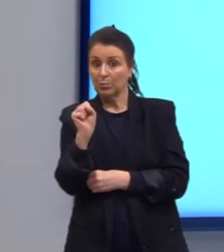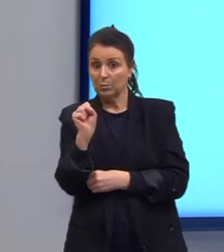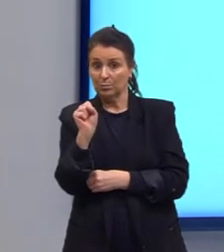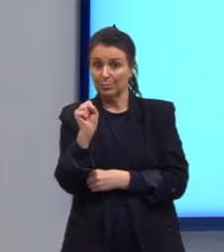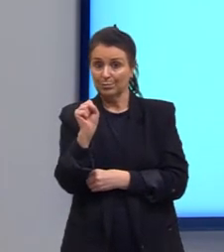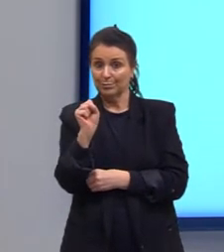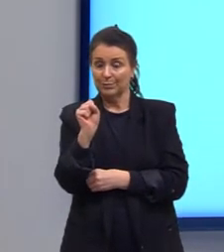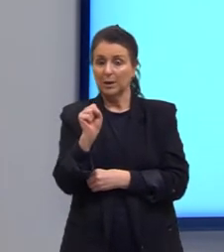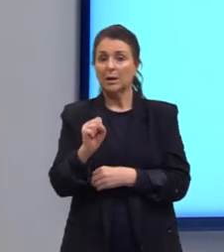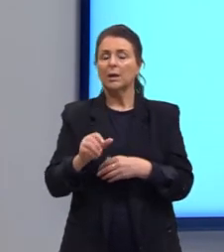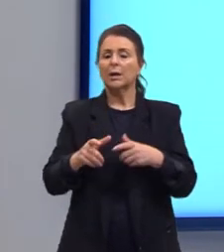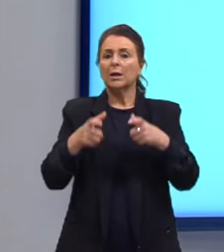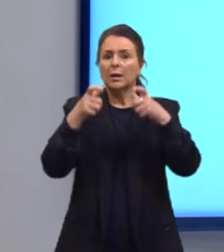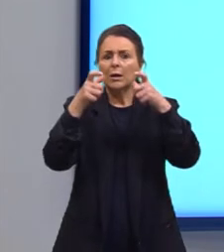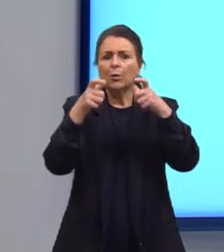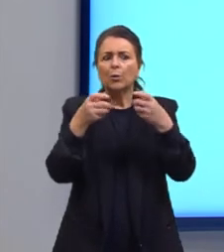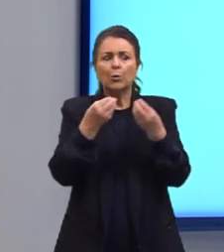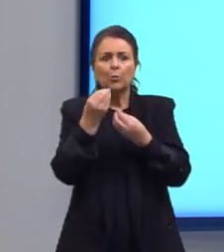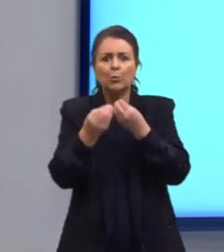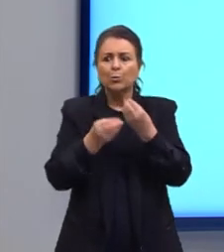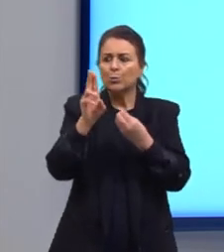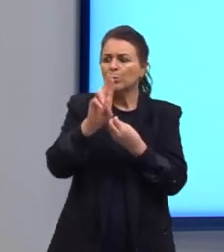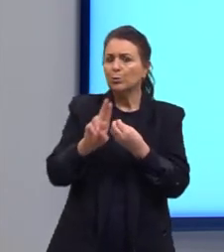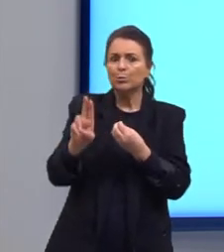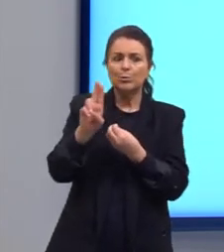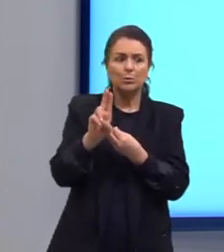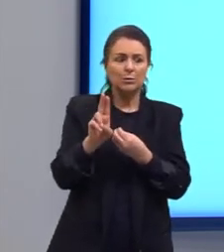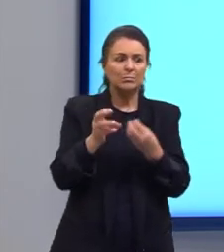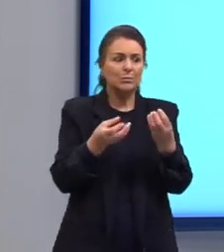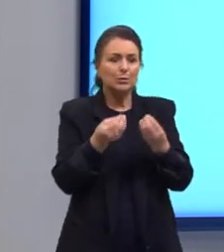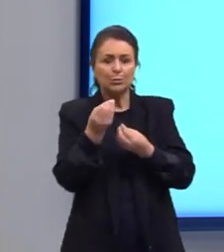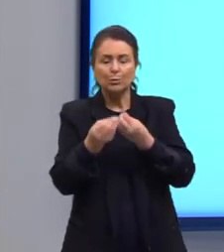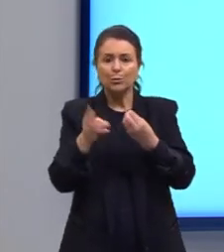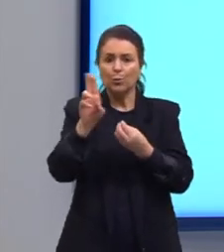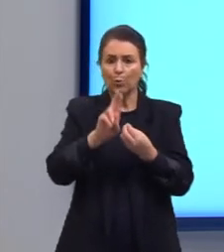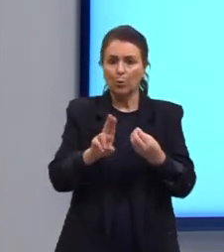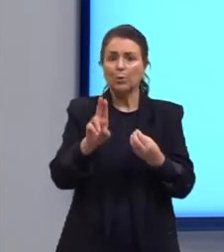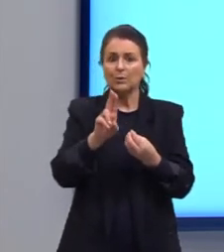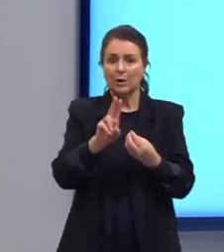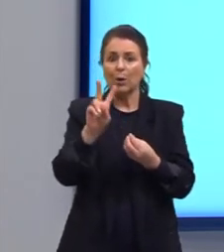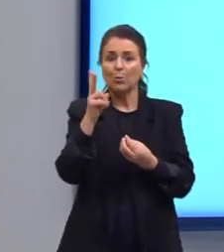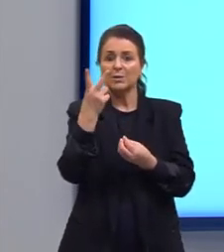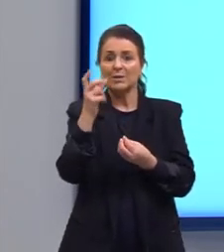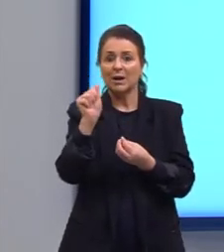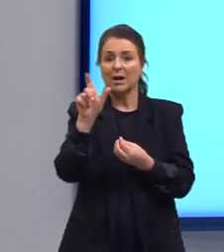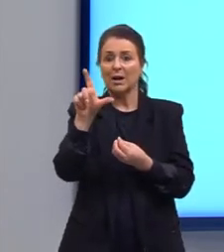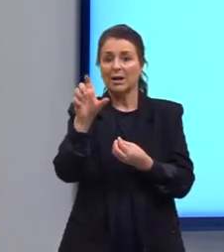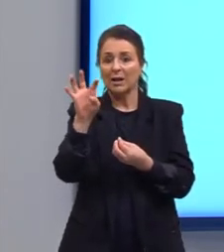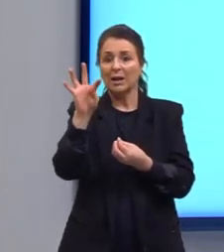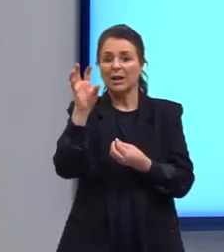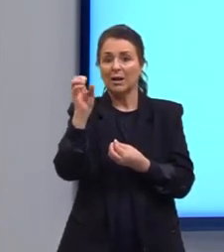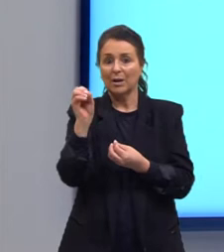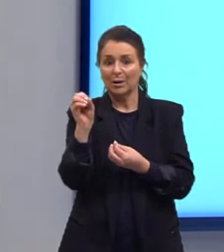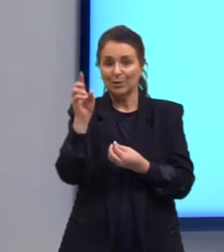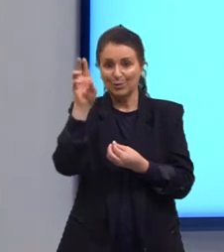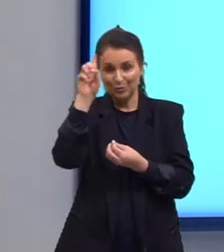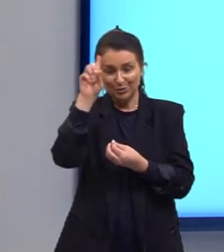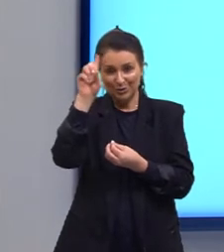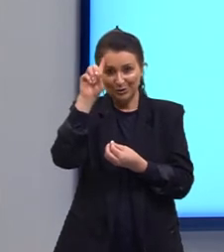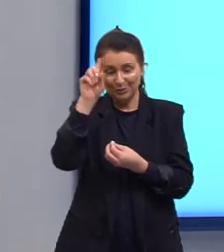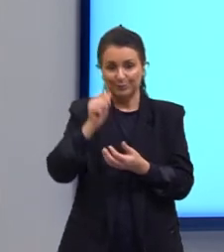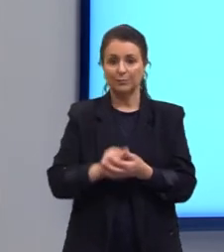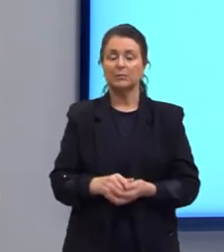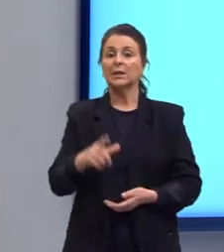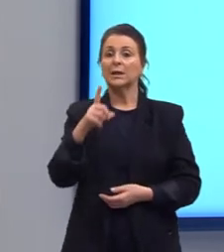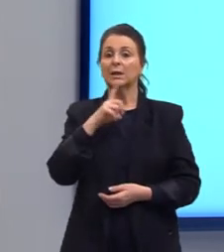onde eles são utilizados onde os haletos estão presentes aí no nosso cotidiano existe